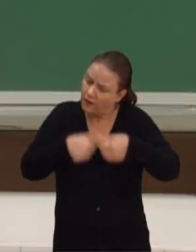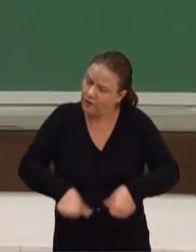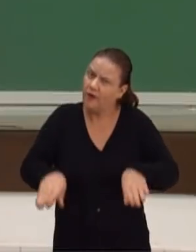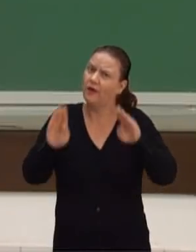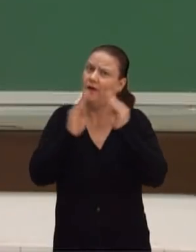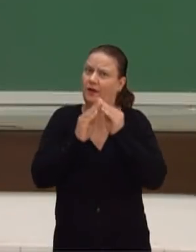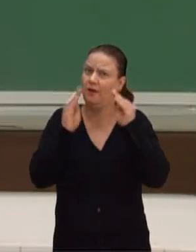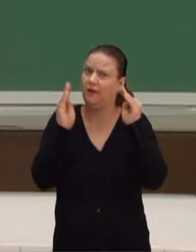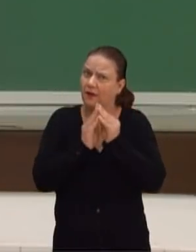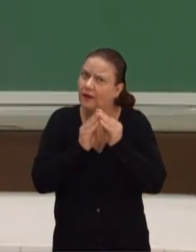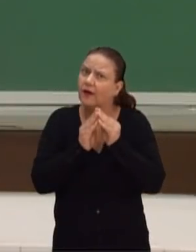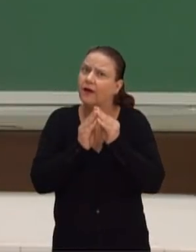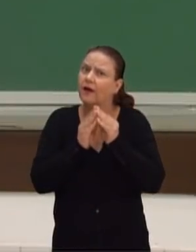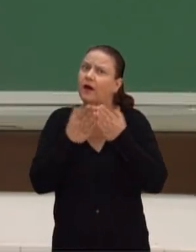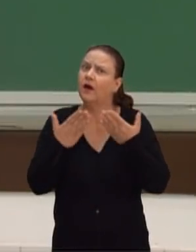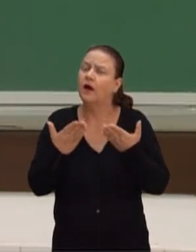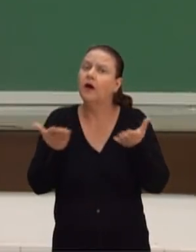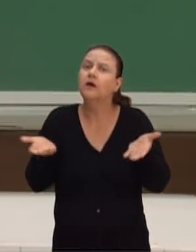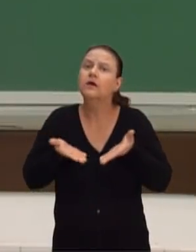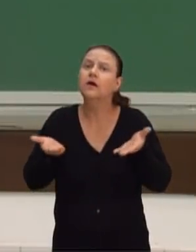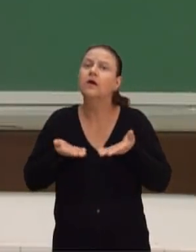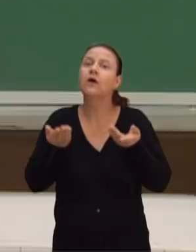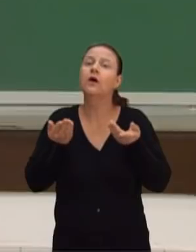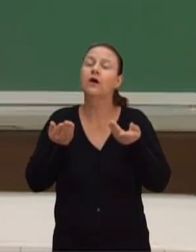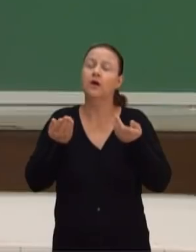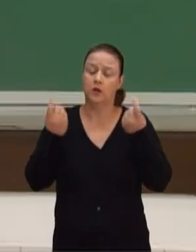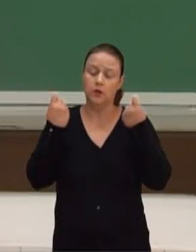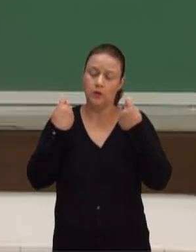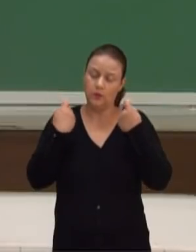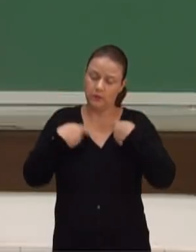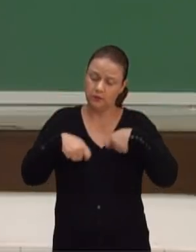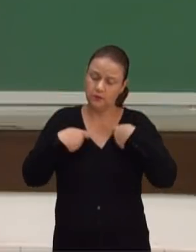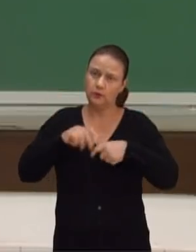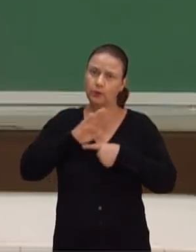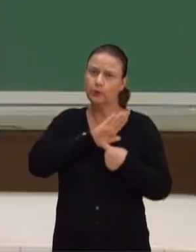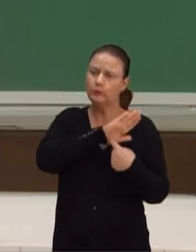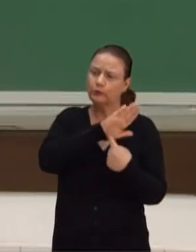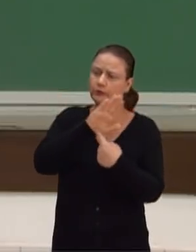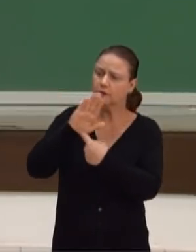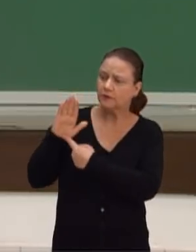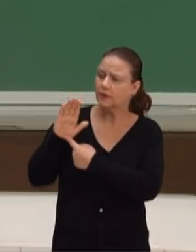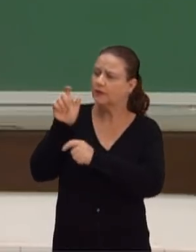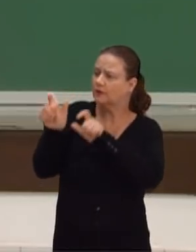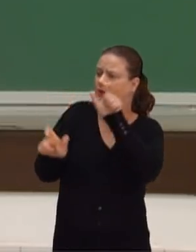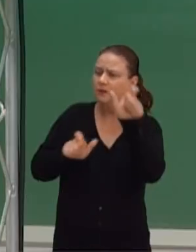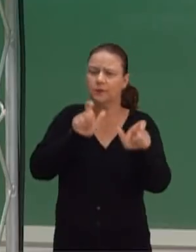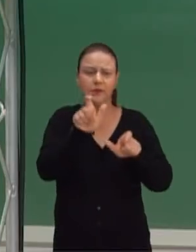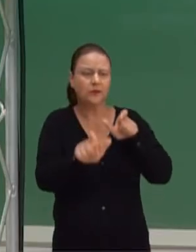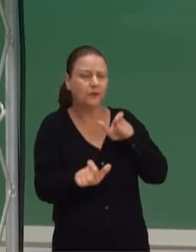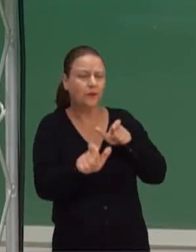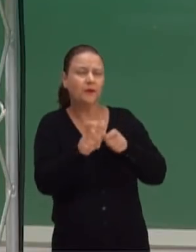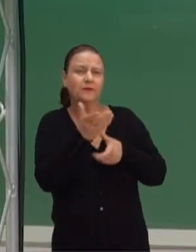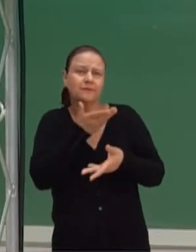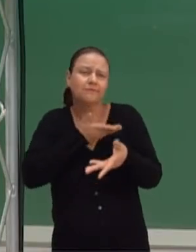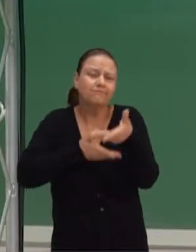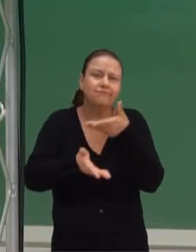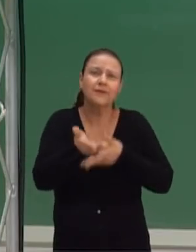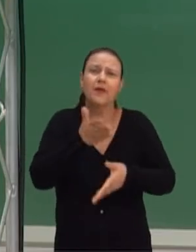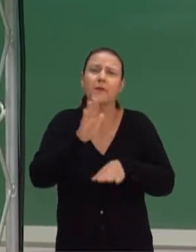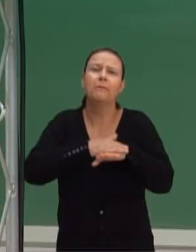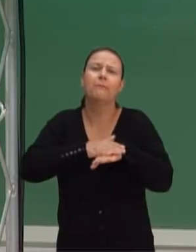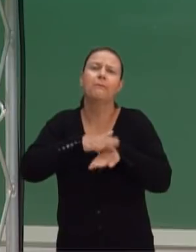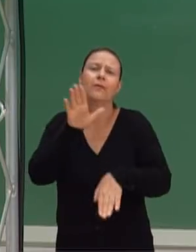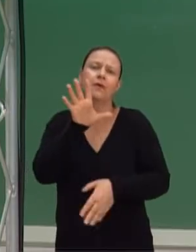podendo mostrar quem somos convivendo com as pessoas que nós mais amamos. Como é que nós